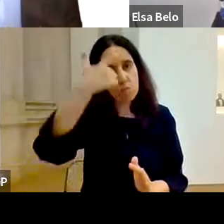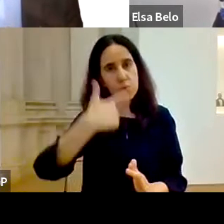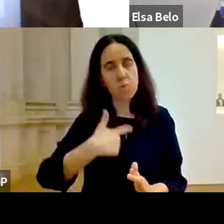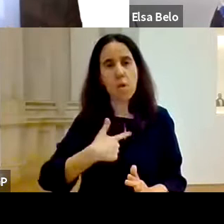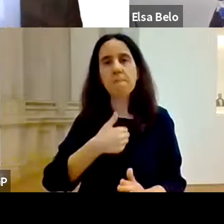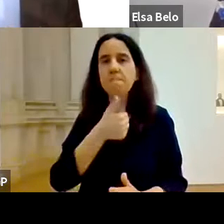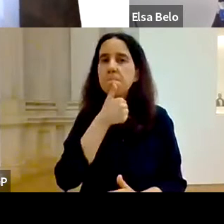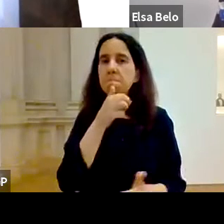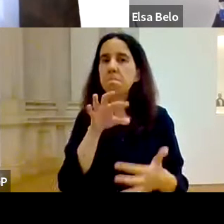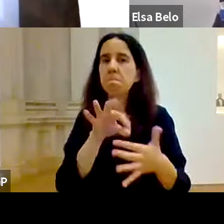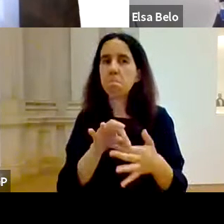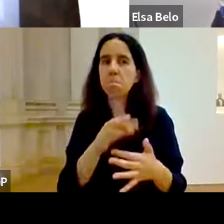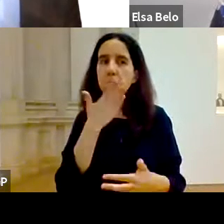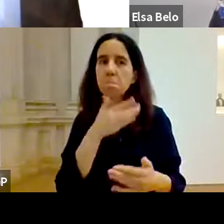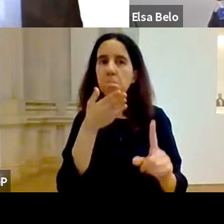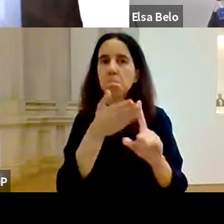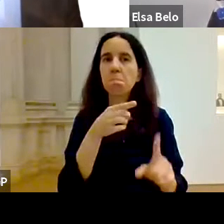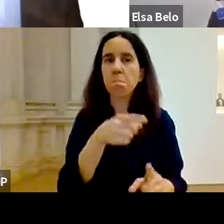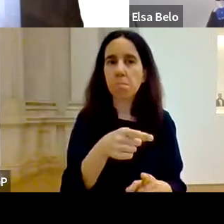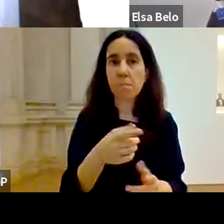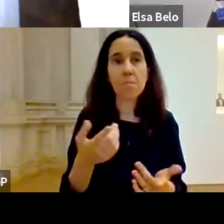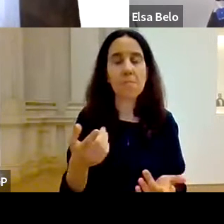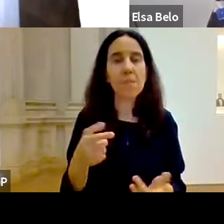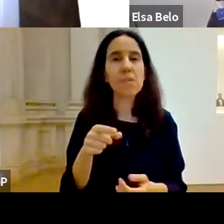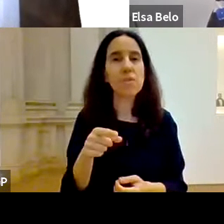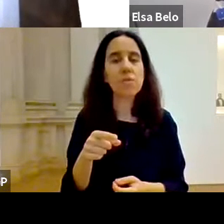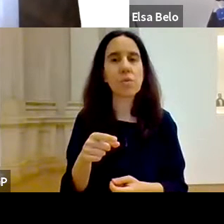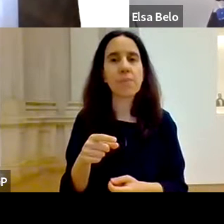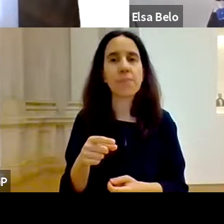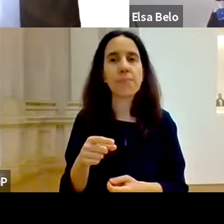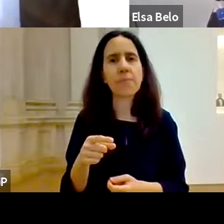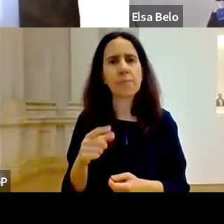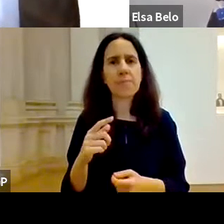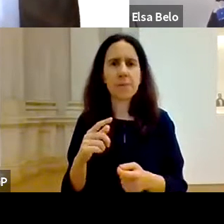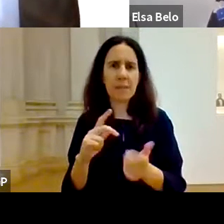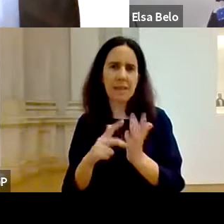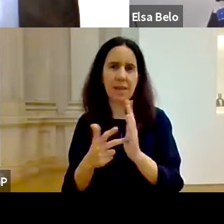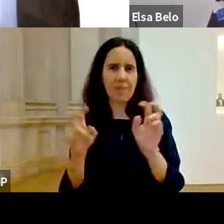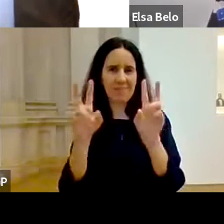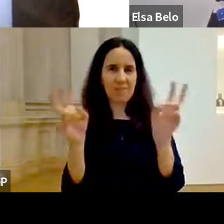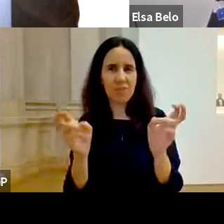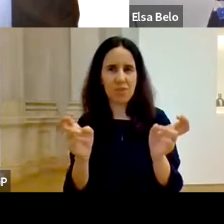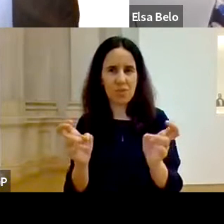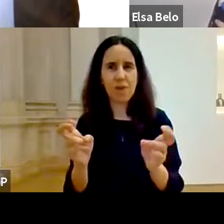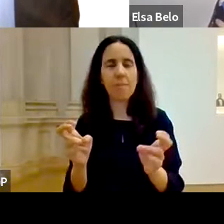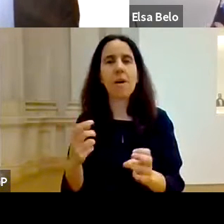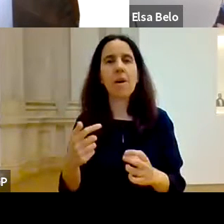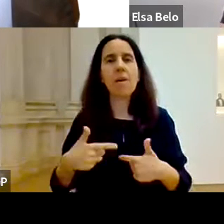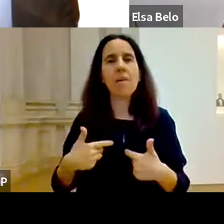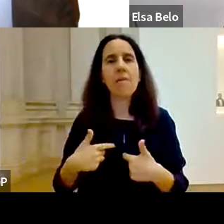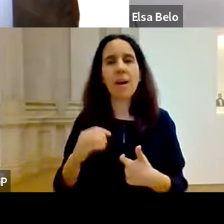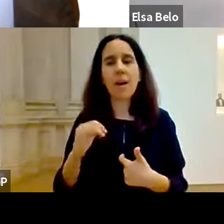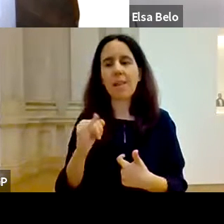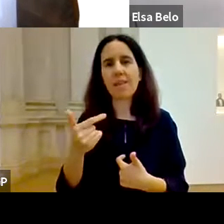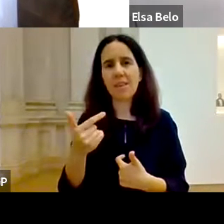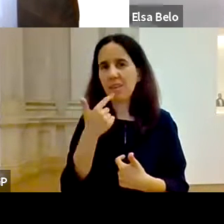entendo que me serve para aquele propósito. Ora, isto é o que a gente mais tecnicamente chamamos do Shadow IT, portanto,